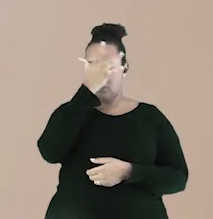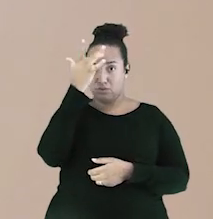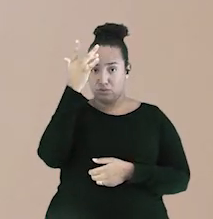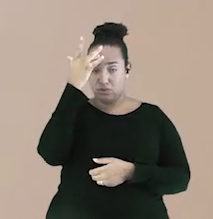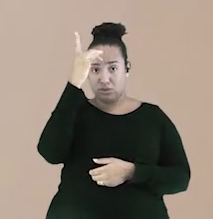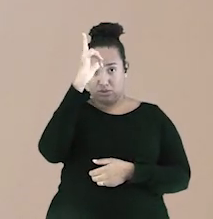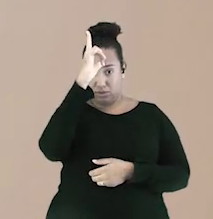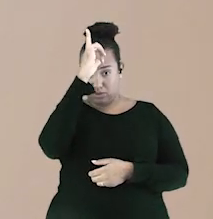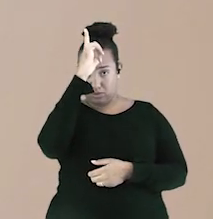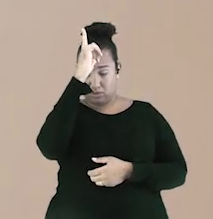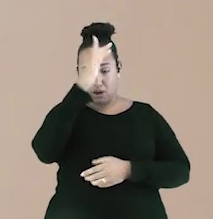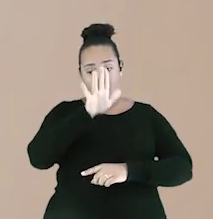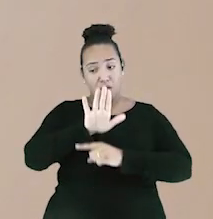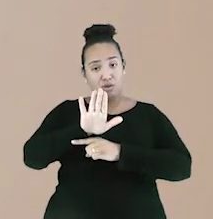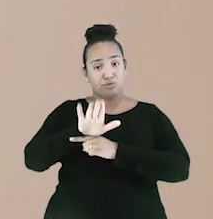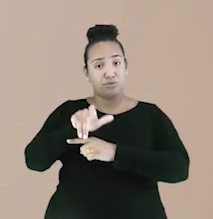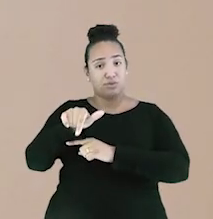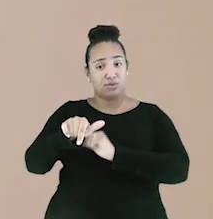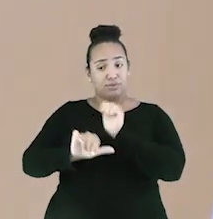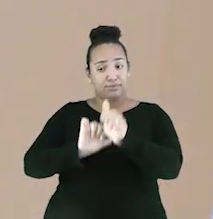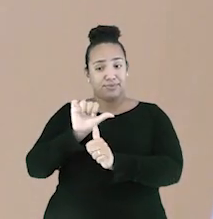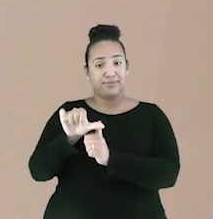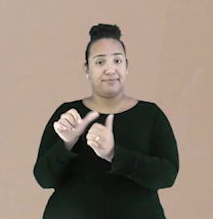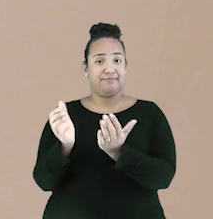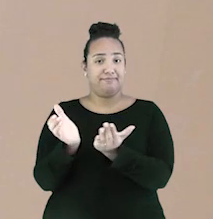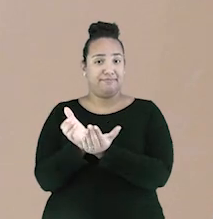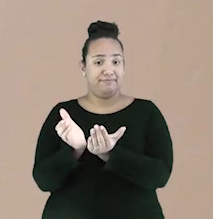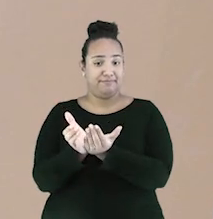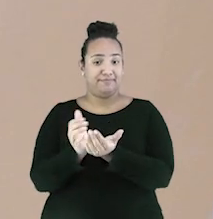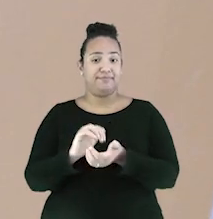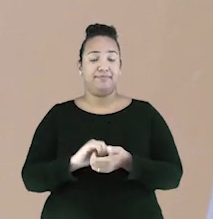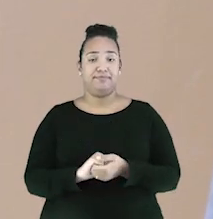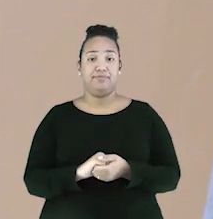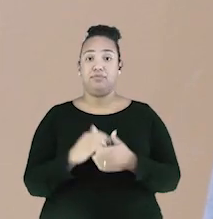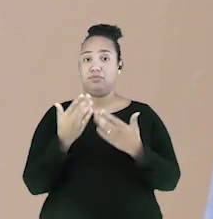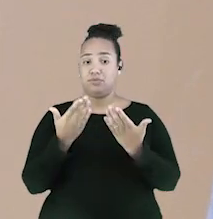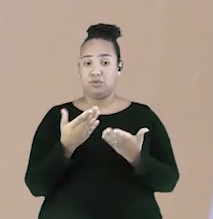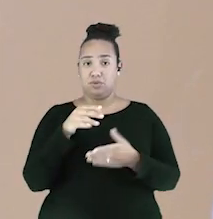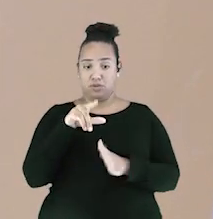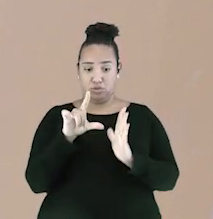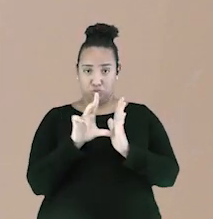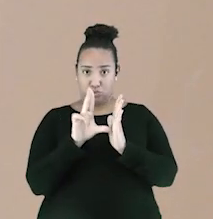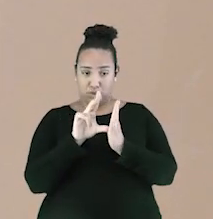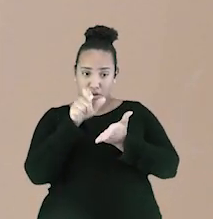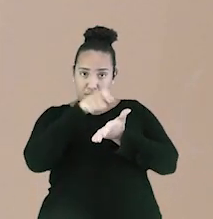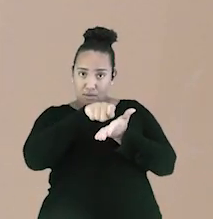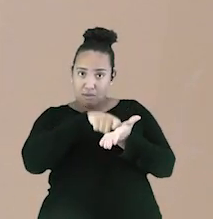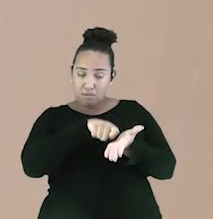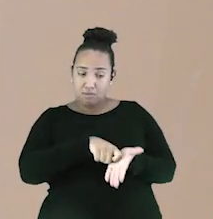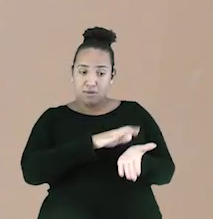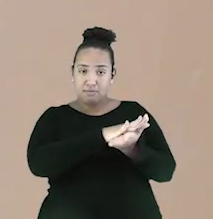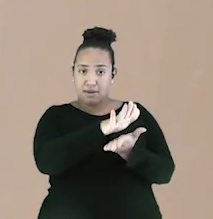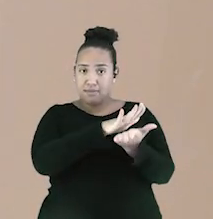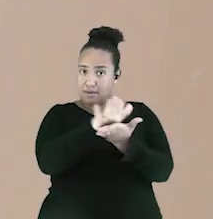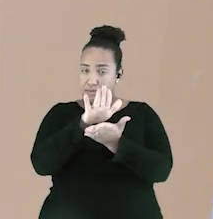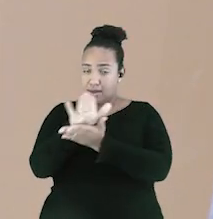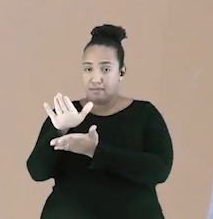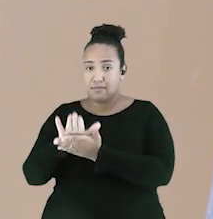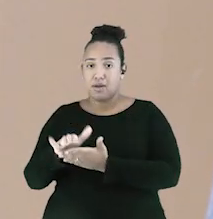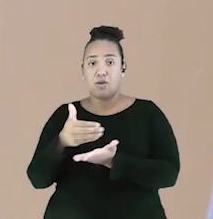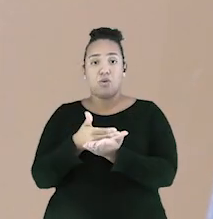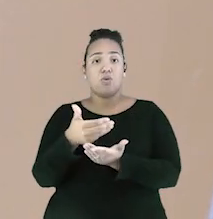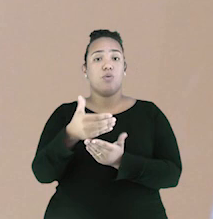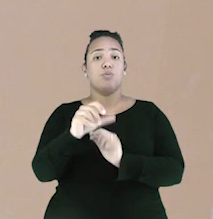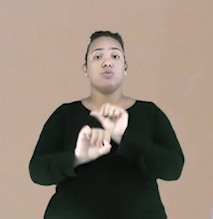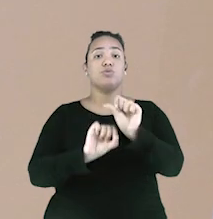simpáticos à causa reformista. Essa disseminação dos escritos de Lutero, por meio da imprensa, começou